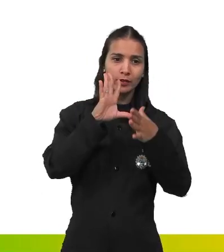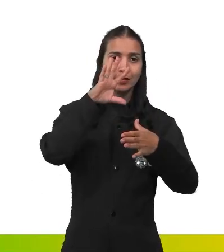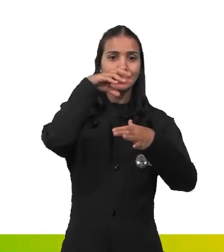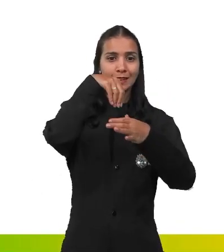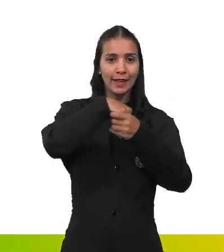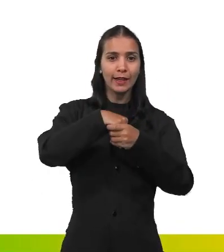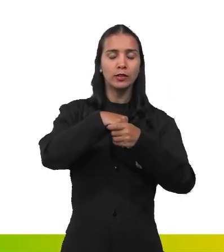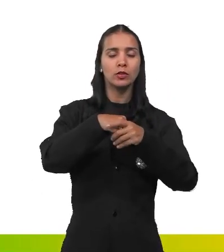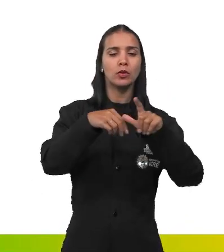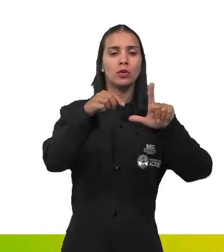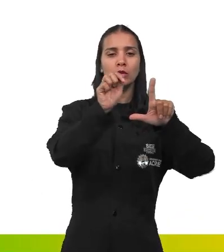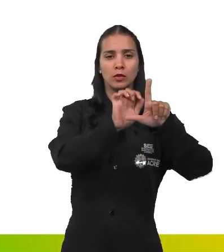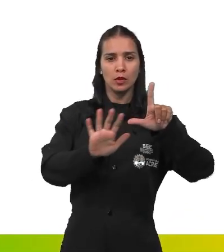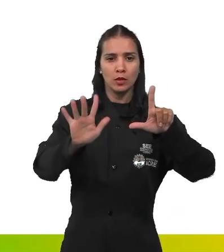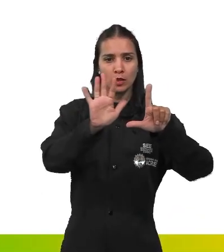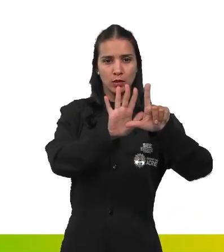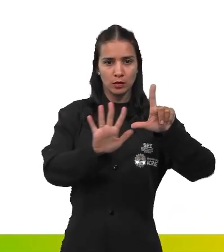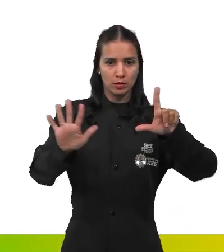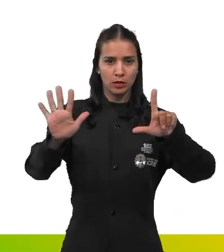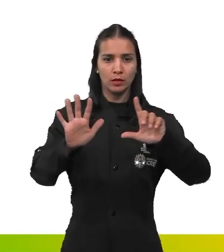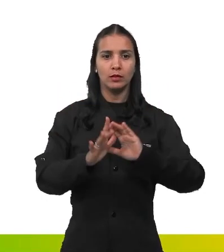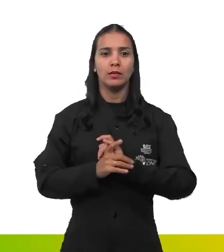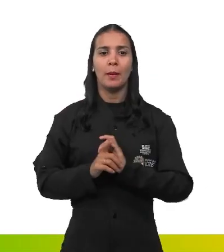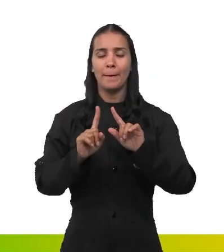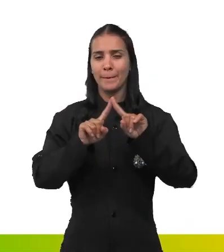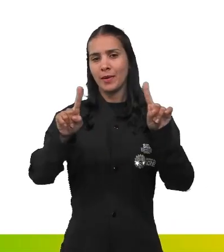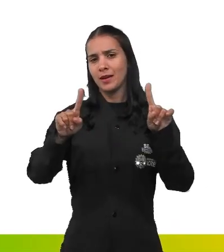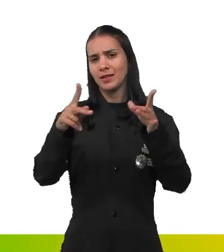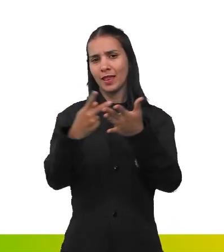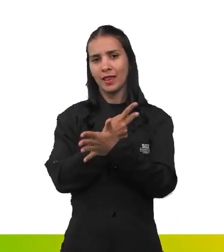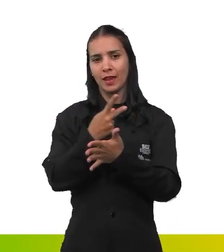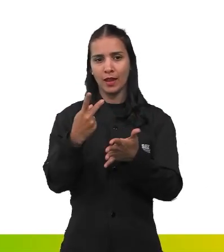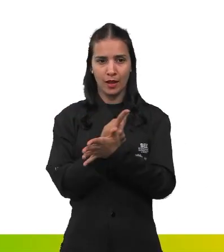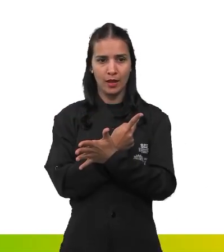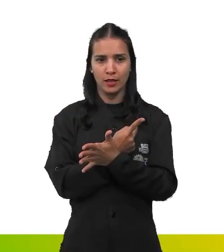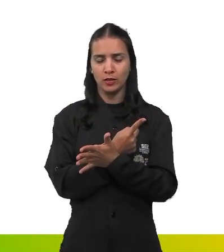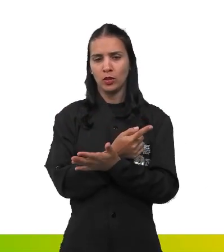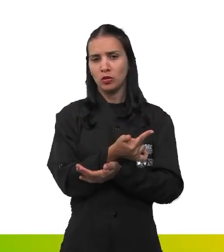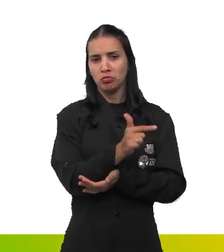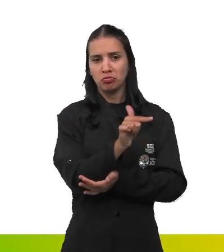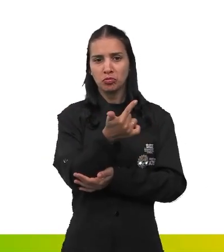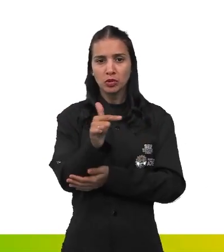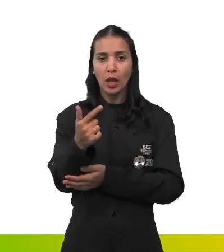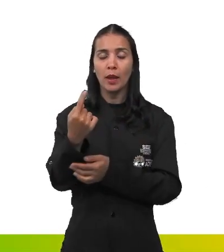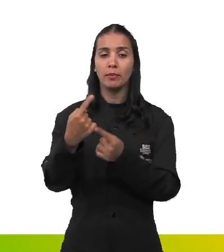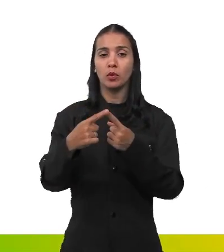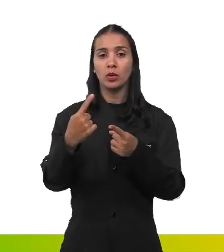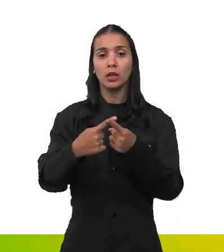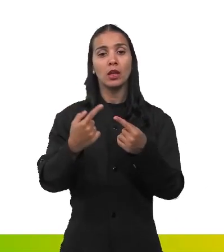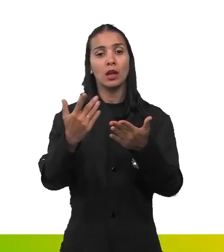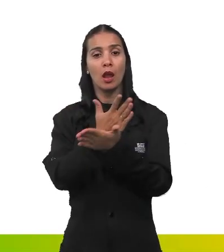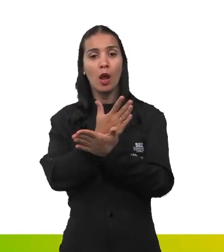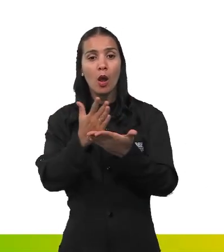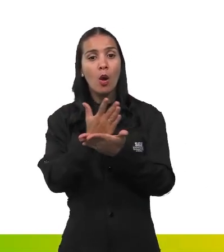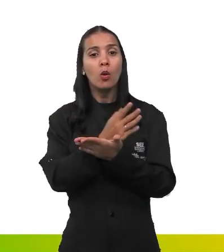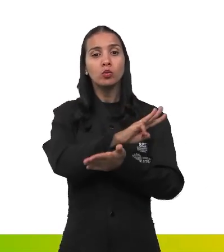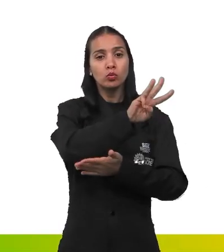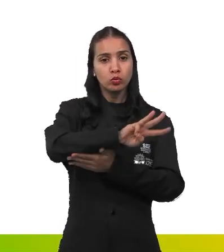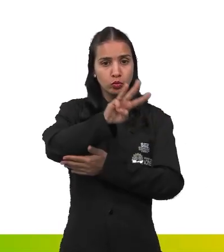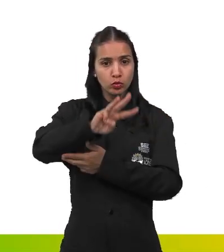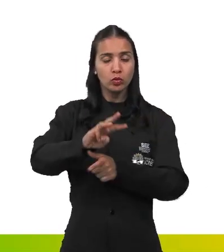de streaming? Também não. Existem até agora algumas plataformas de streaming